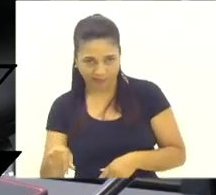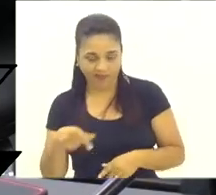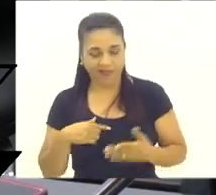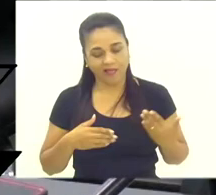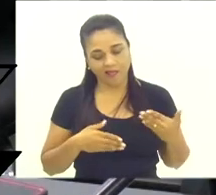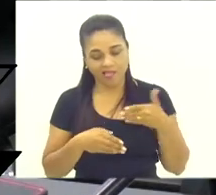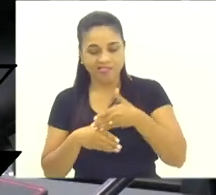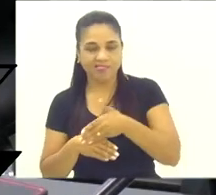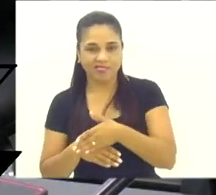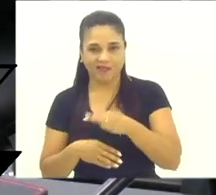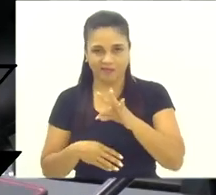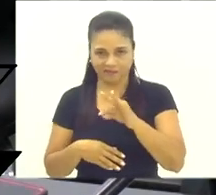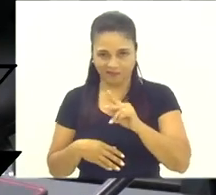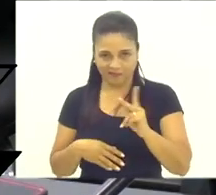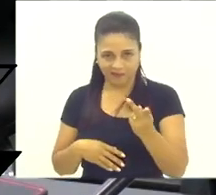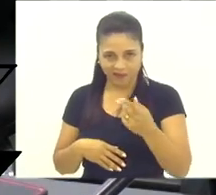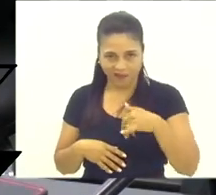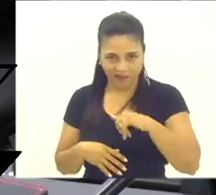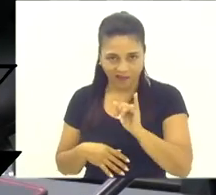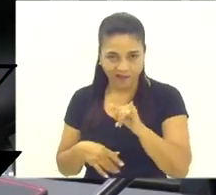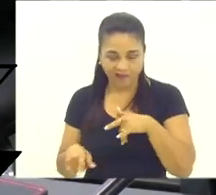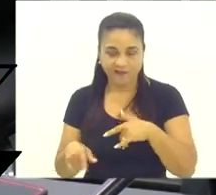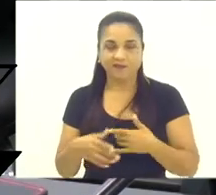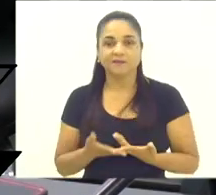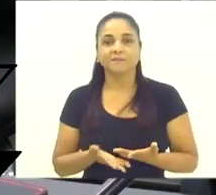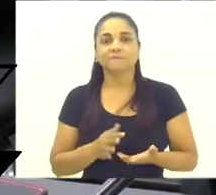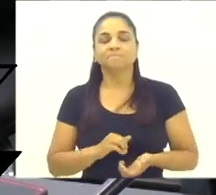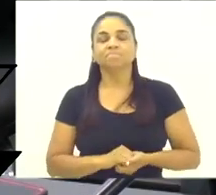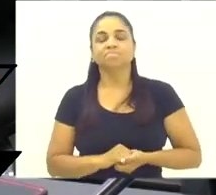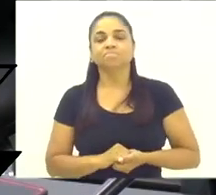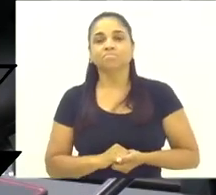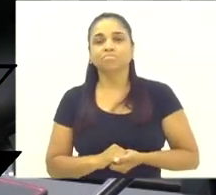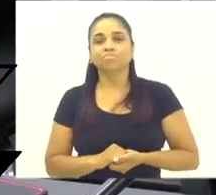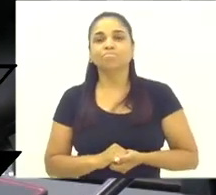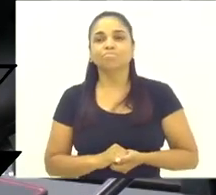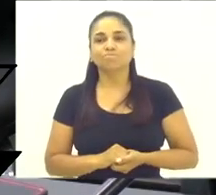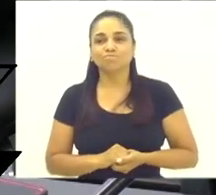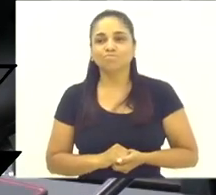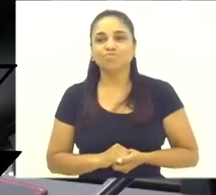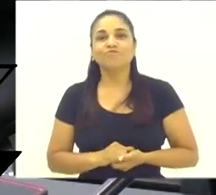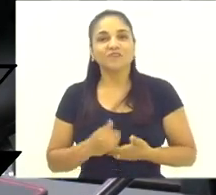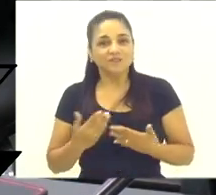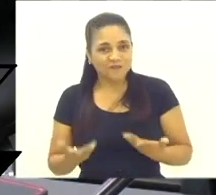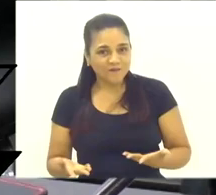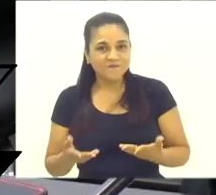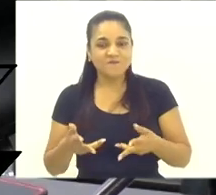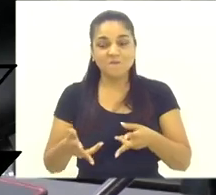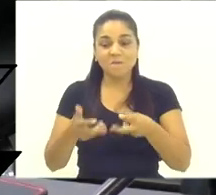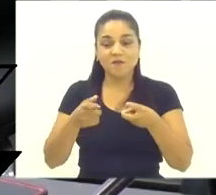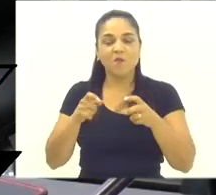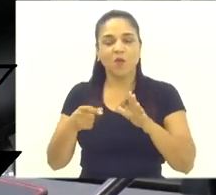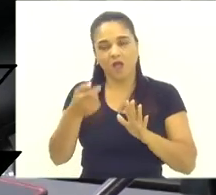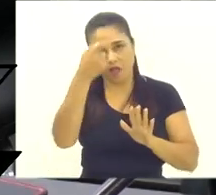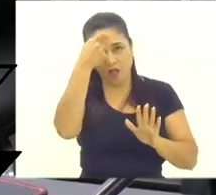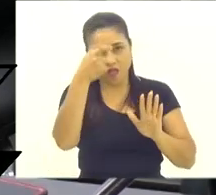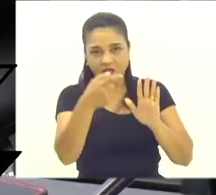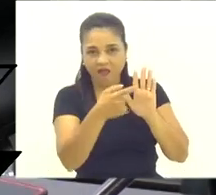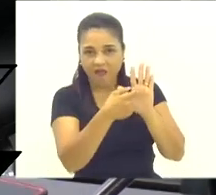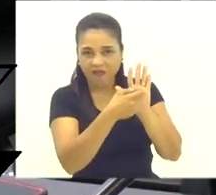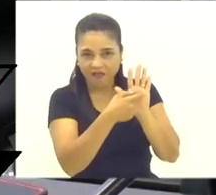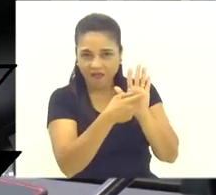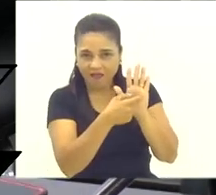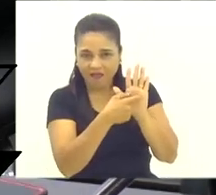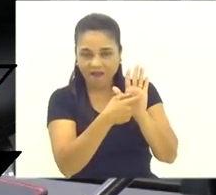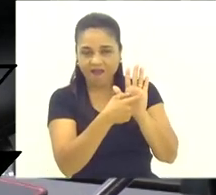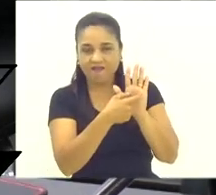sistema de Inteligência Artificial automatizado E aí é isso né a gente vê muito que a inteligência artificial ela